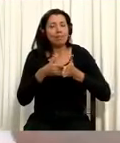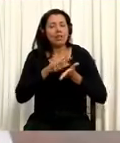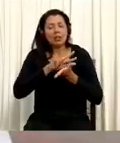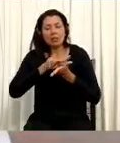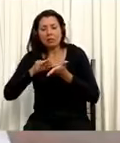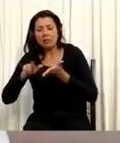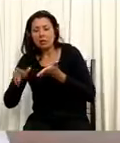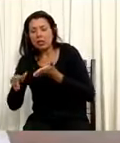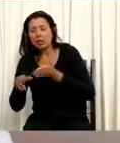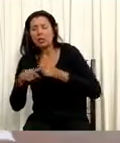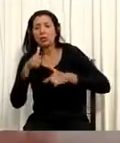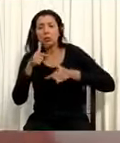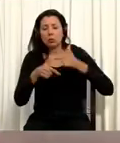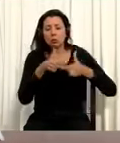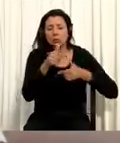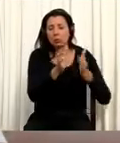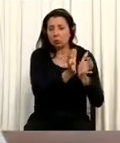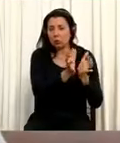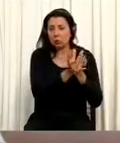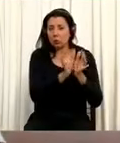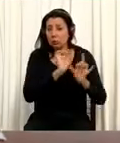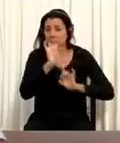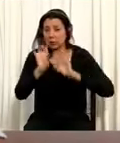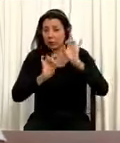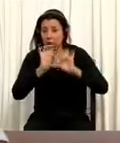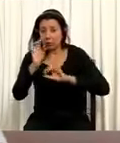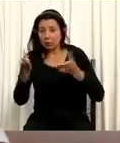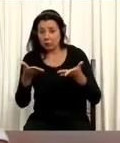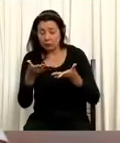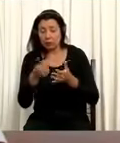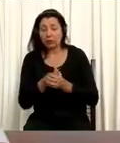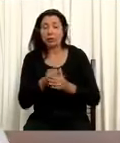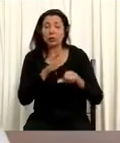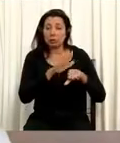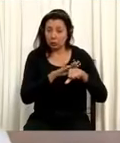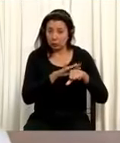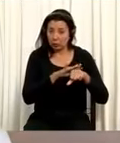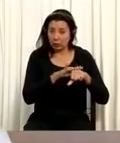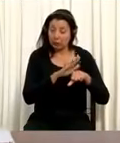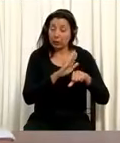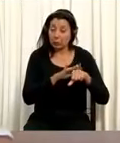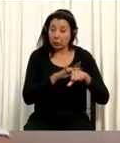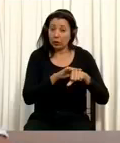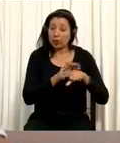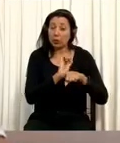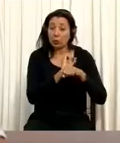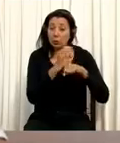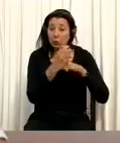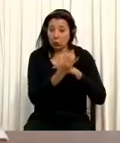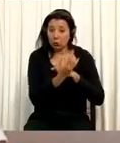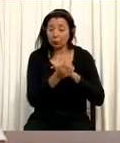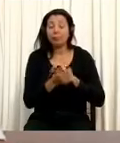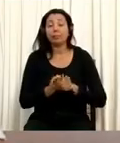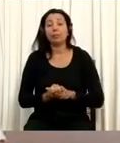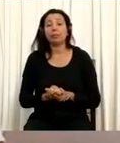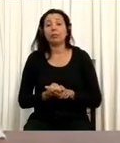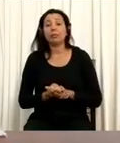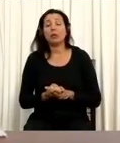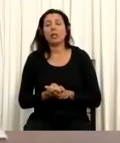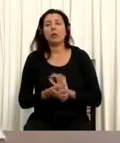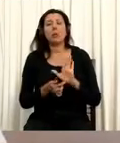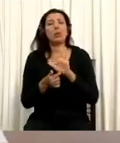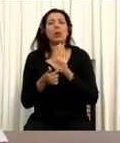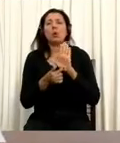para o conjunto dos trabalhadores, especialmente nesse momento de pandemia. A pandemia, ela